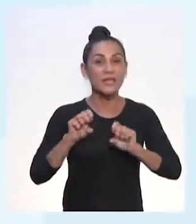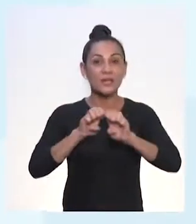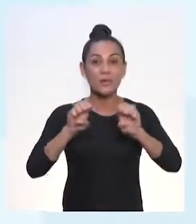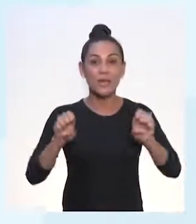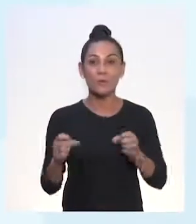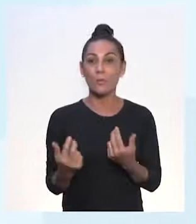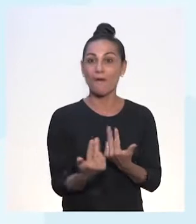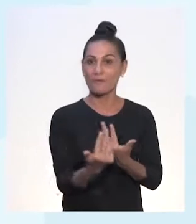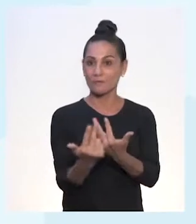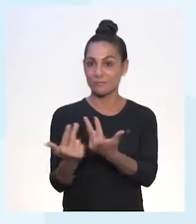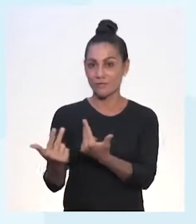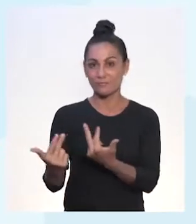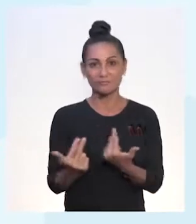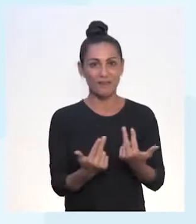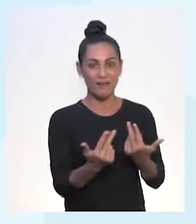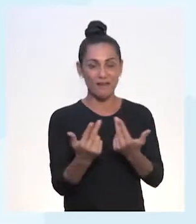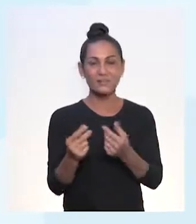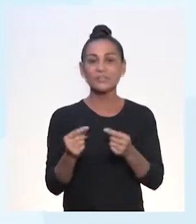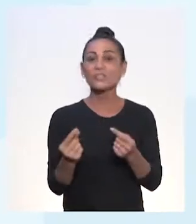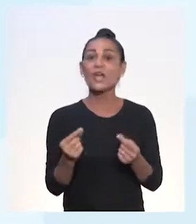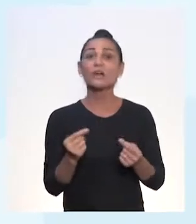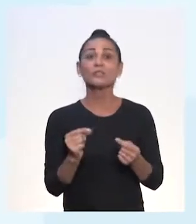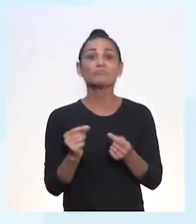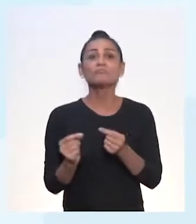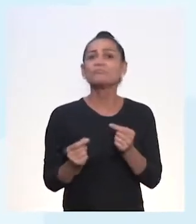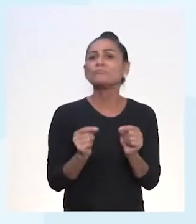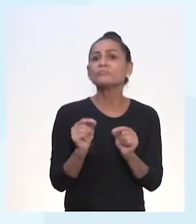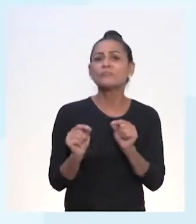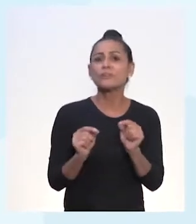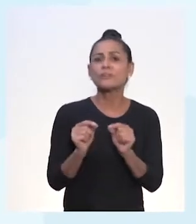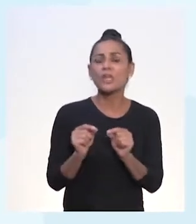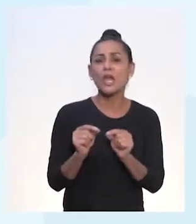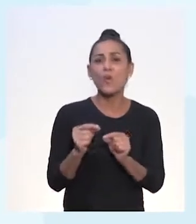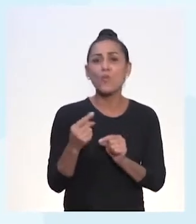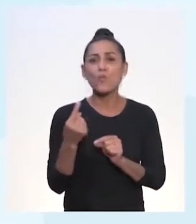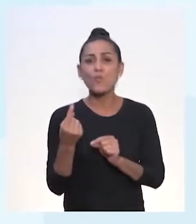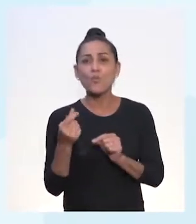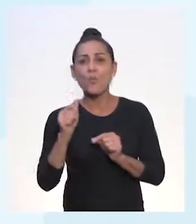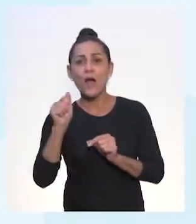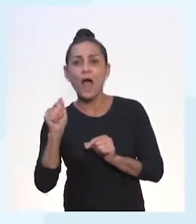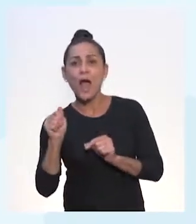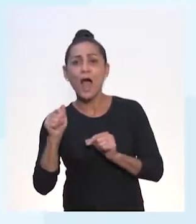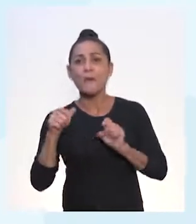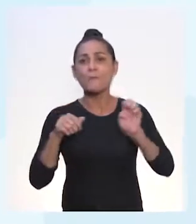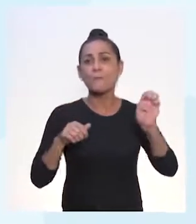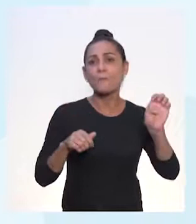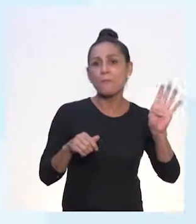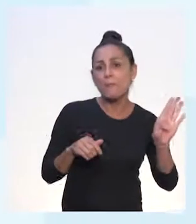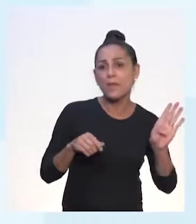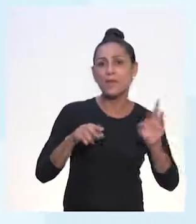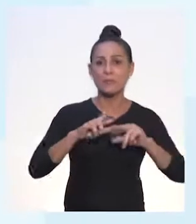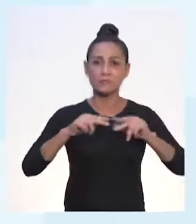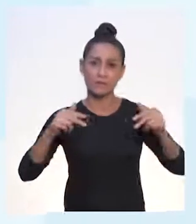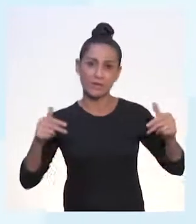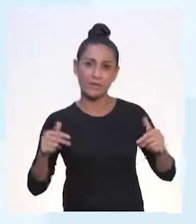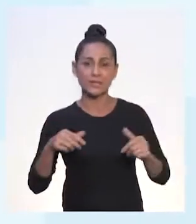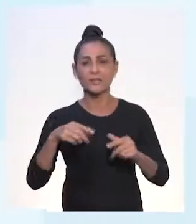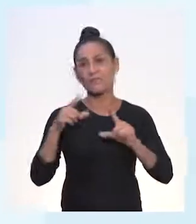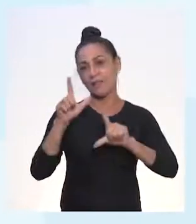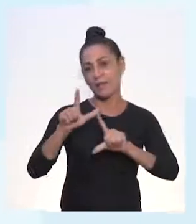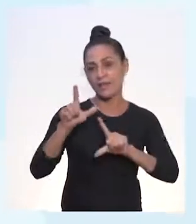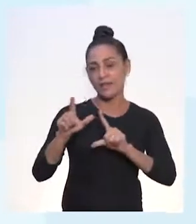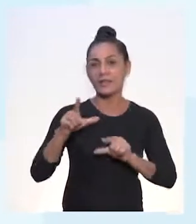uma igualdade que envolve uma ou mais incógnitas, no caso aí os valores. Aí eu tenho alguns exemplos, ó. Teorema